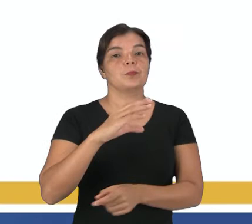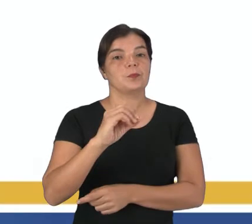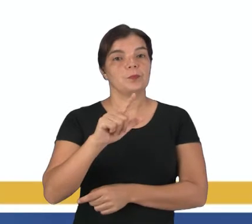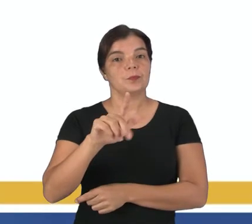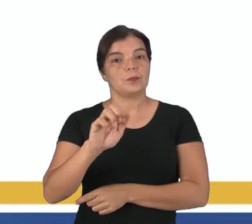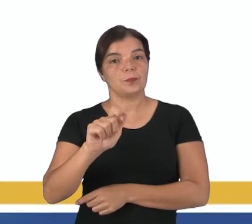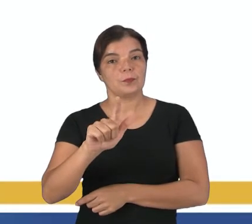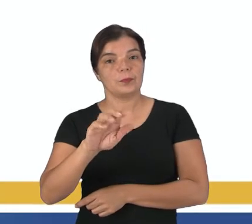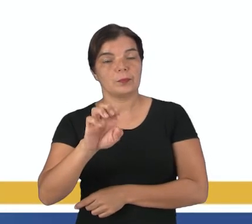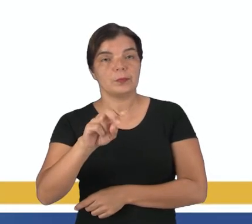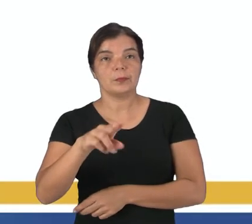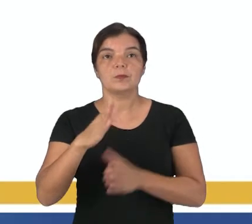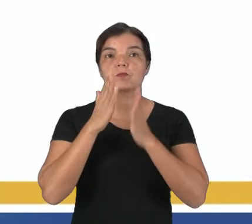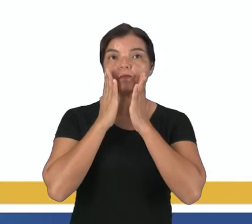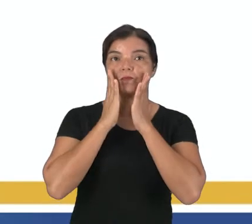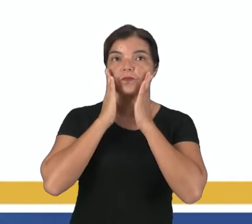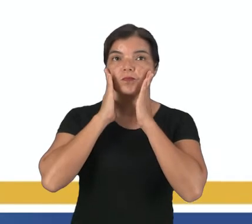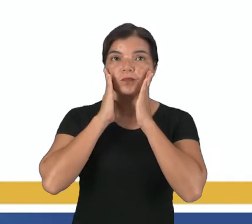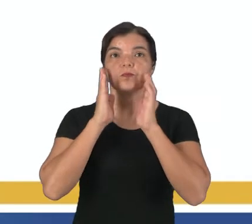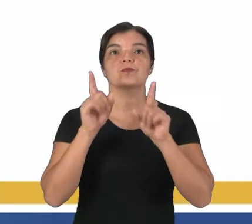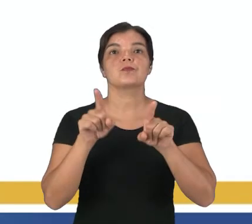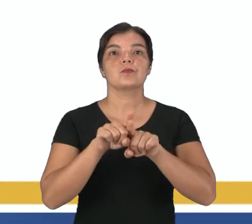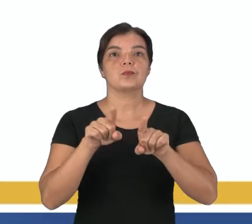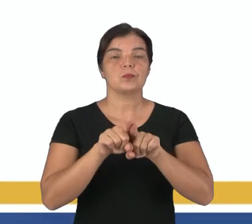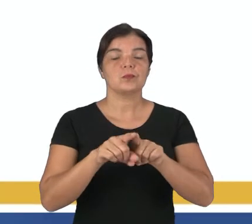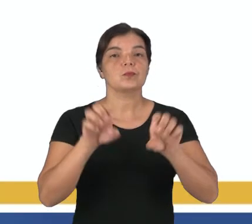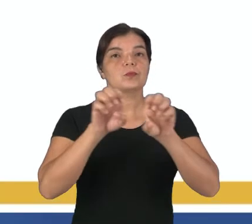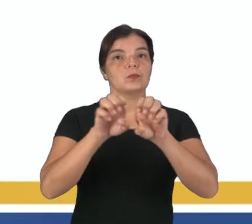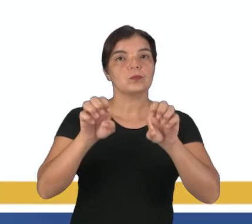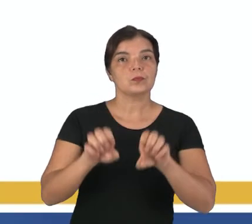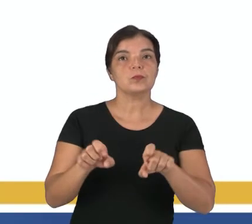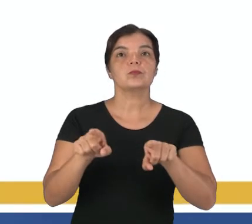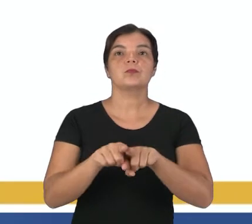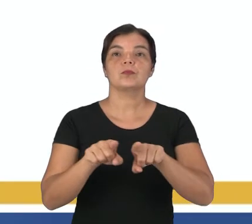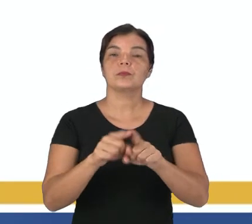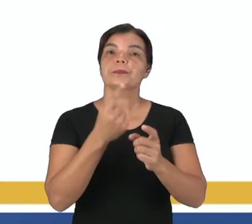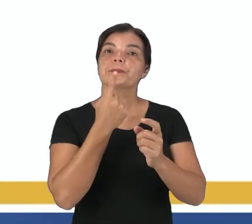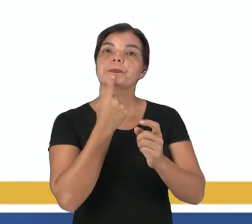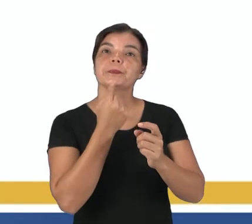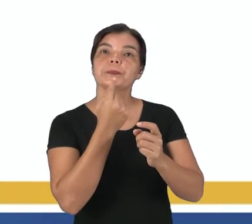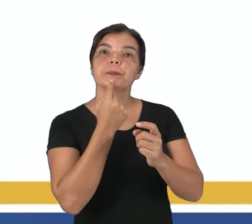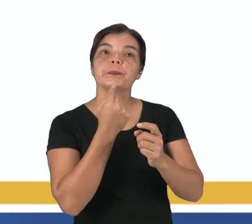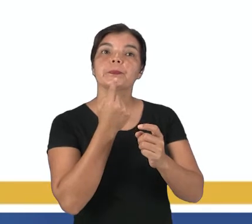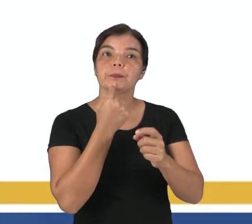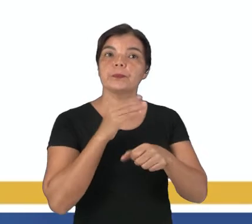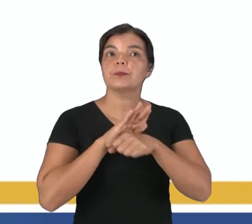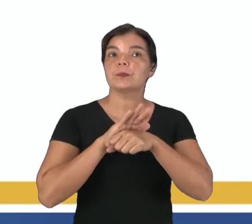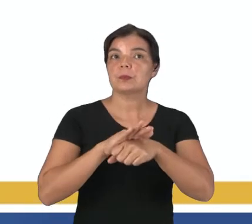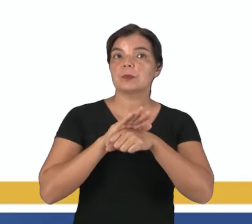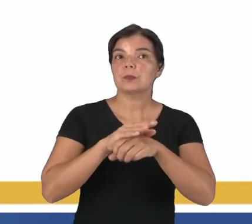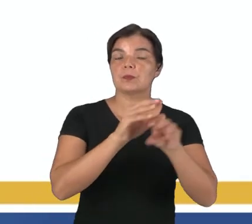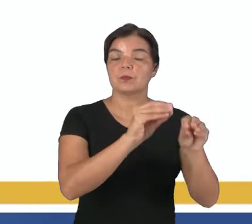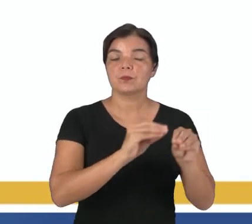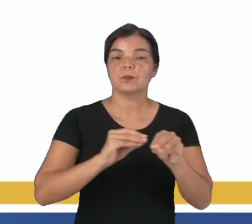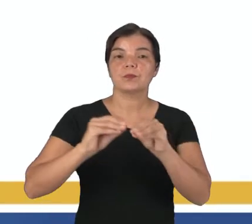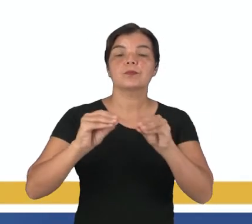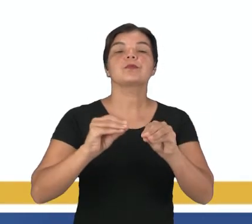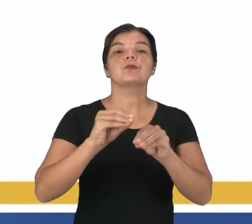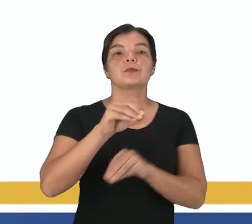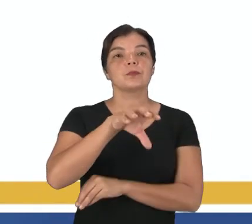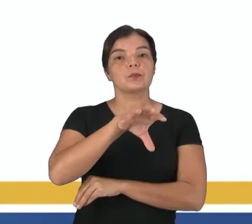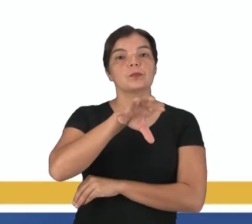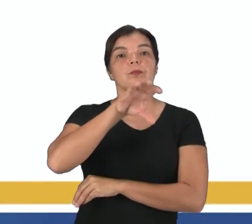variadas também elas variam muito de organismo para organismo como exemplo de proteína nós temos o colágeno que ajuda na sustentação